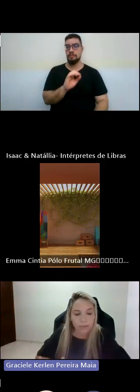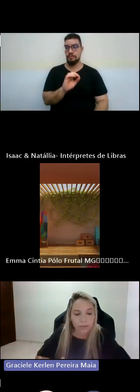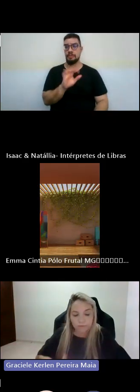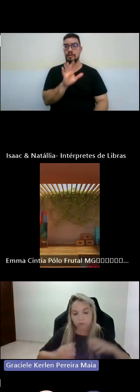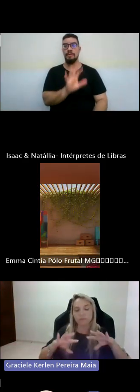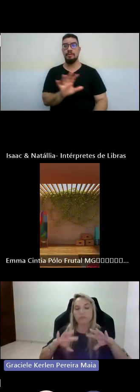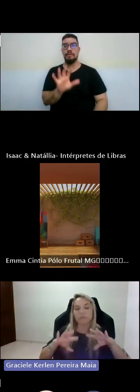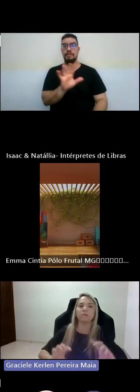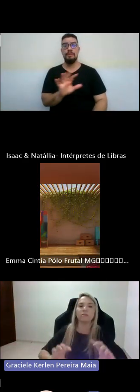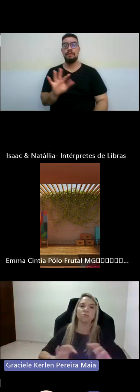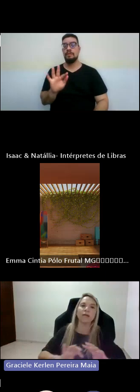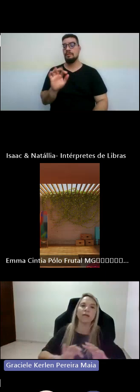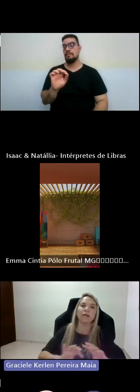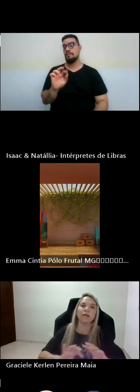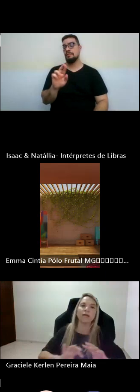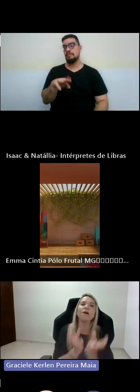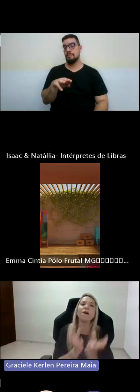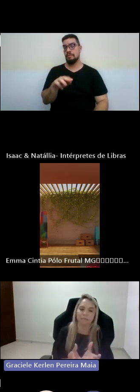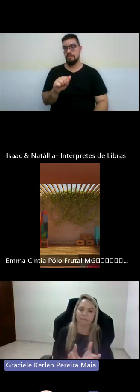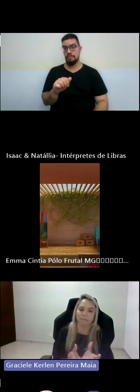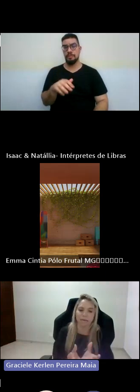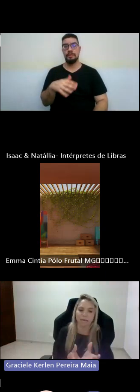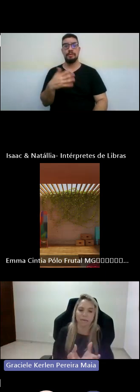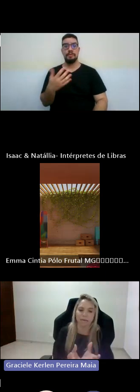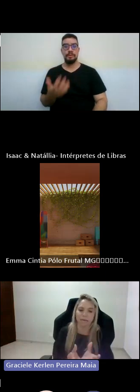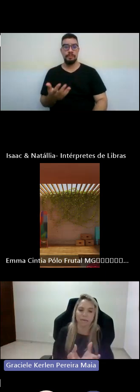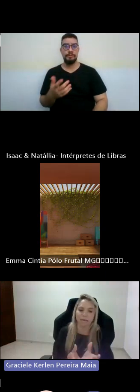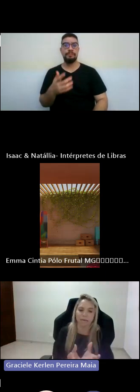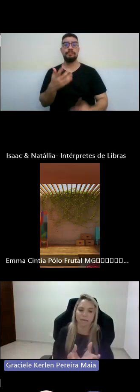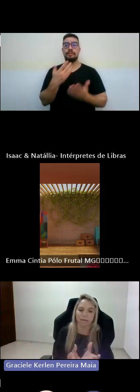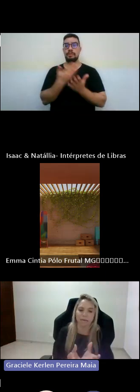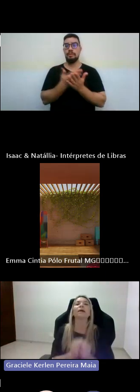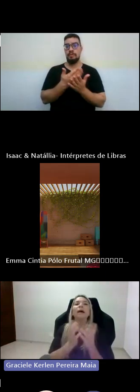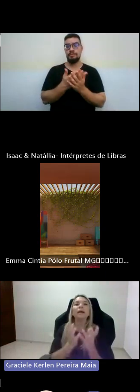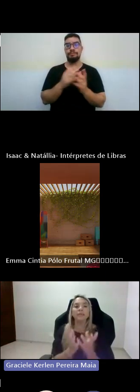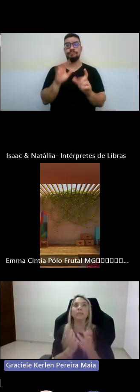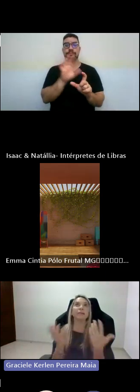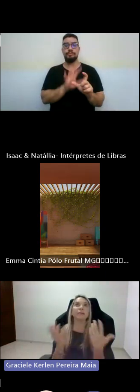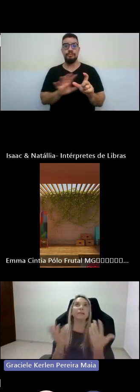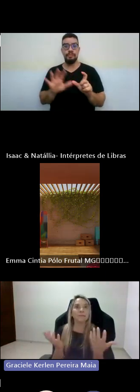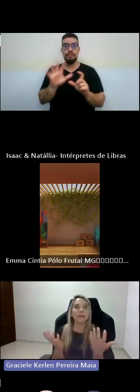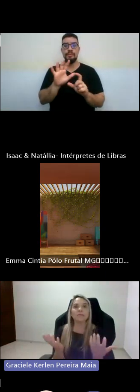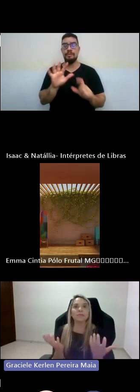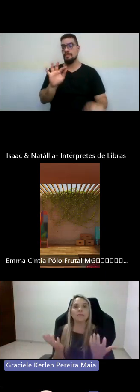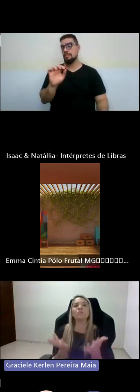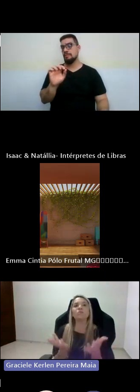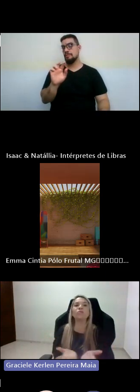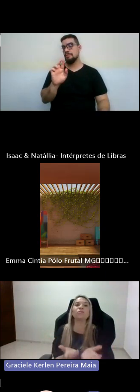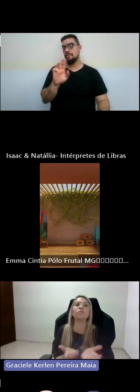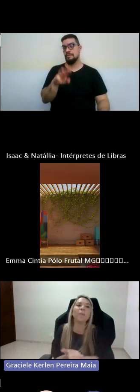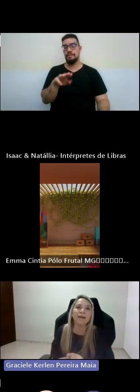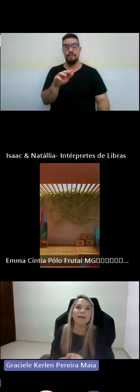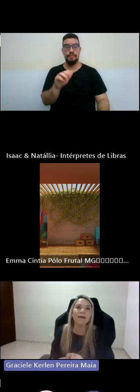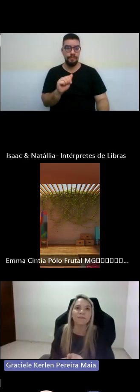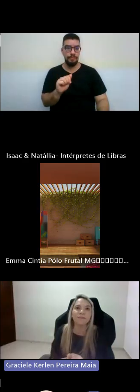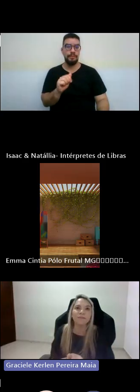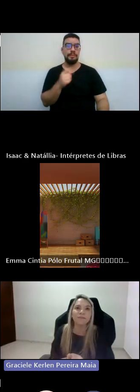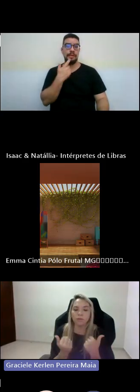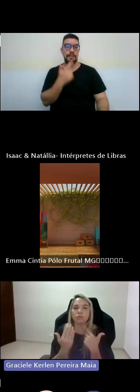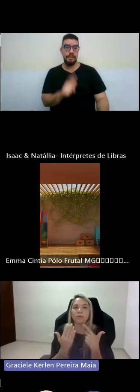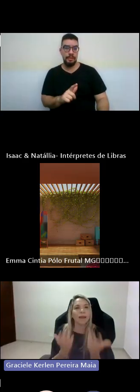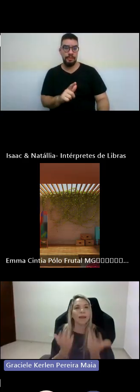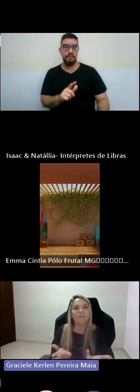da linguística, a morfologia vai estudar a forma da língua, o que dá formato à língua. Nada mais do que o estudo de uma